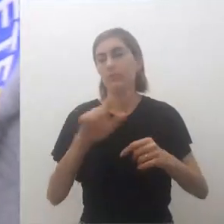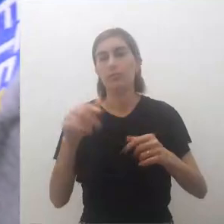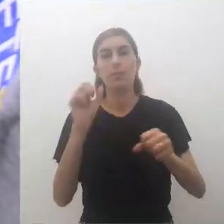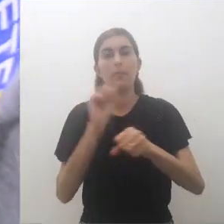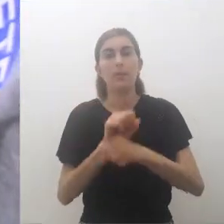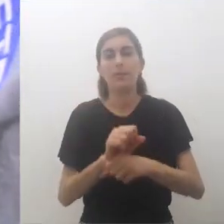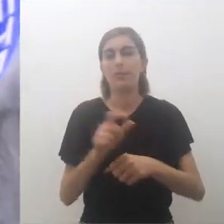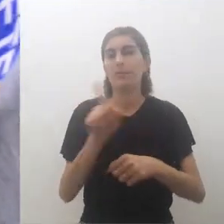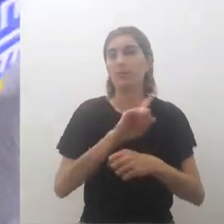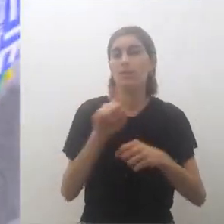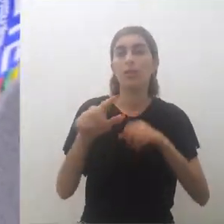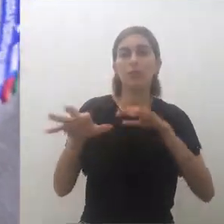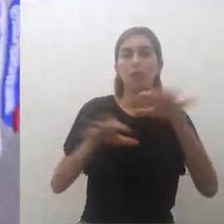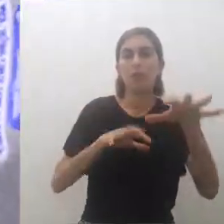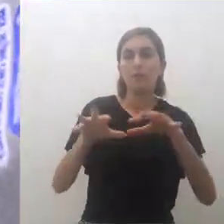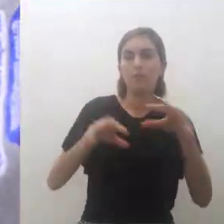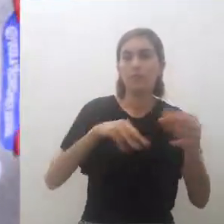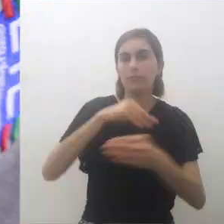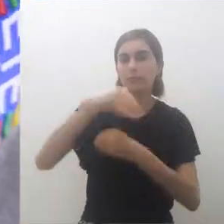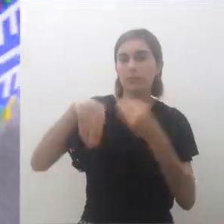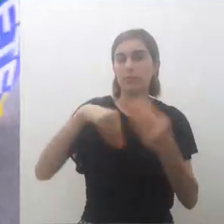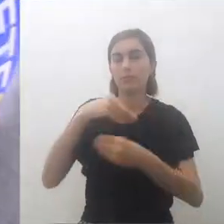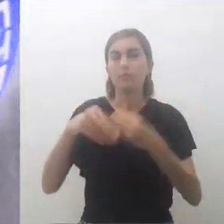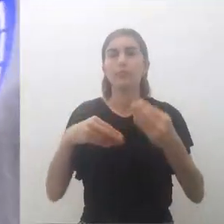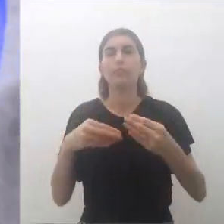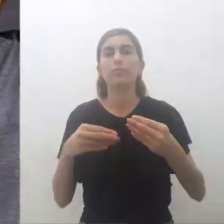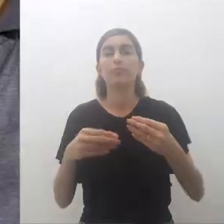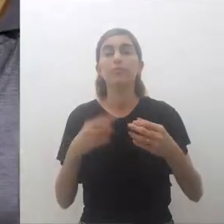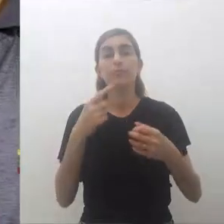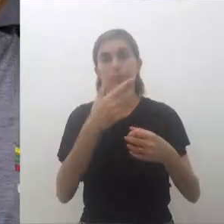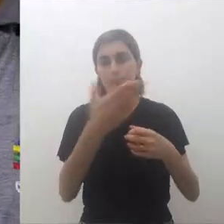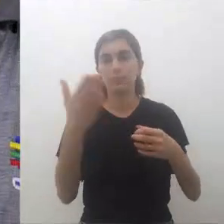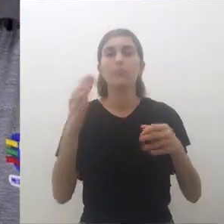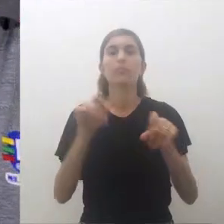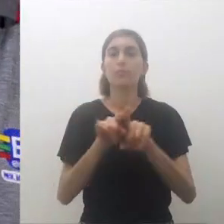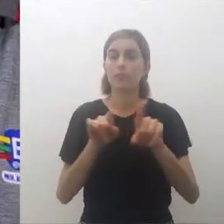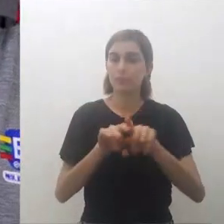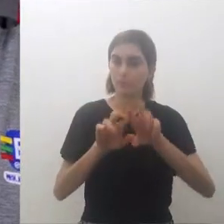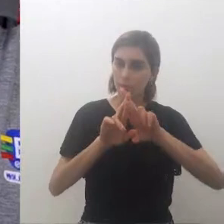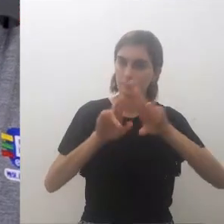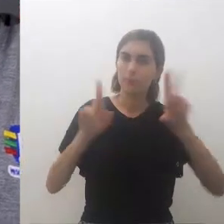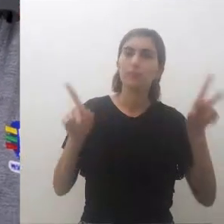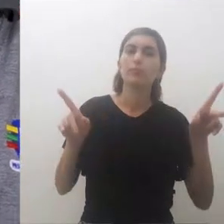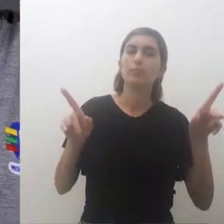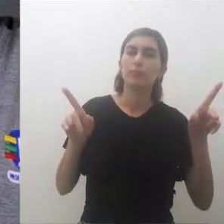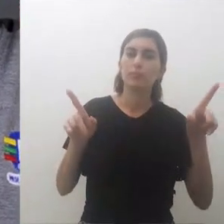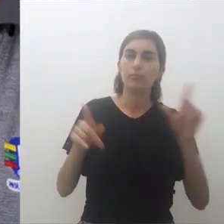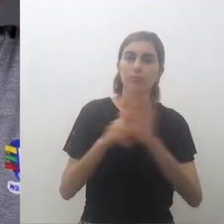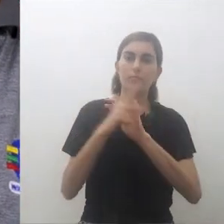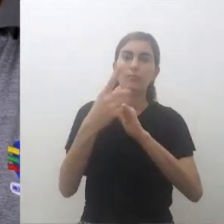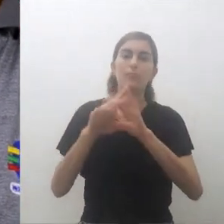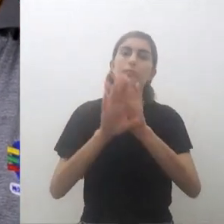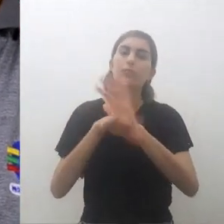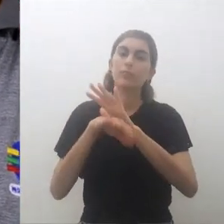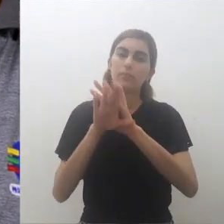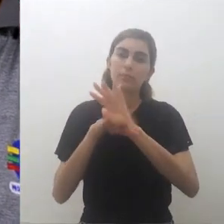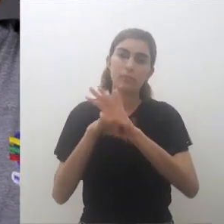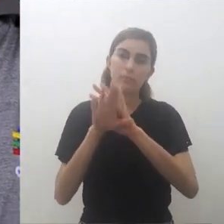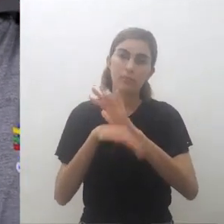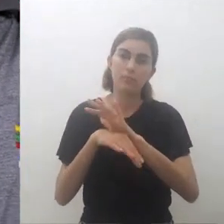parado, ele está mais inclinado. Então, isso também diferencia até o próprio conceito da